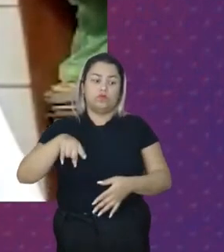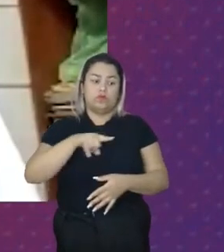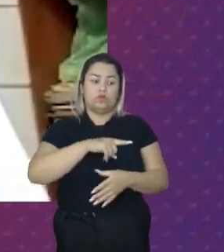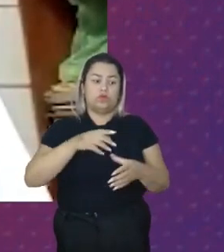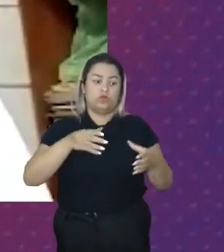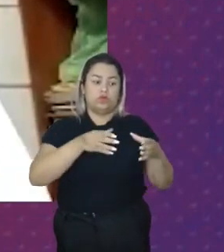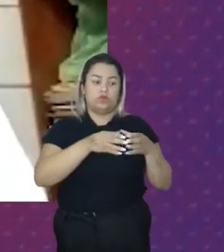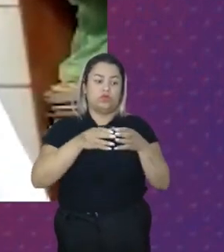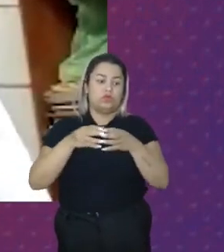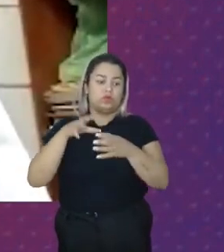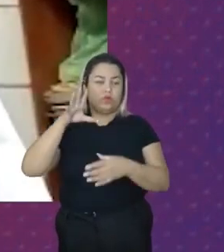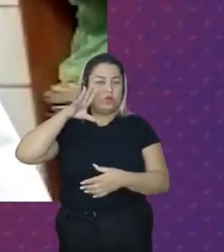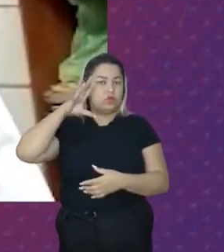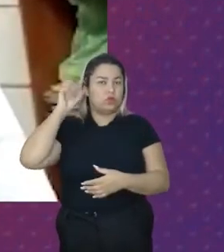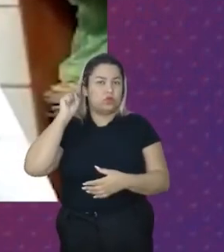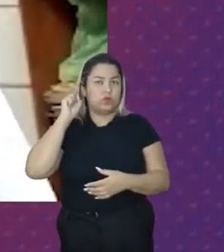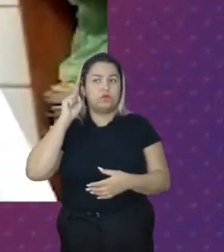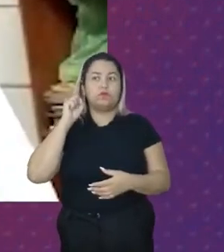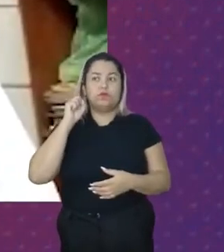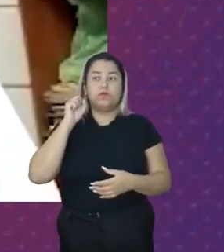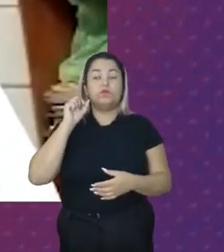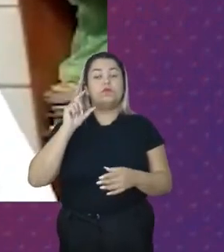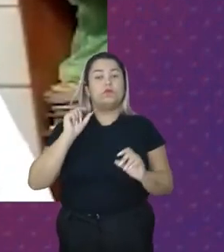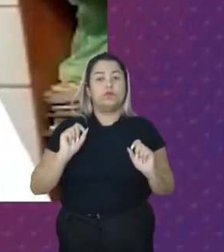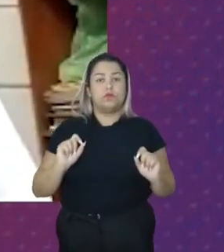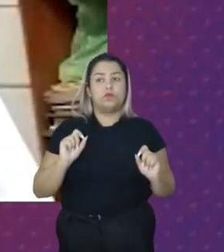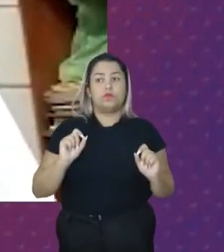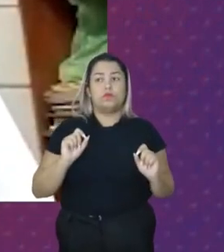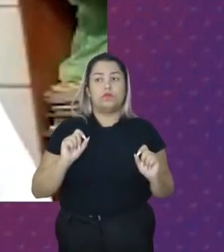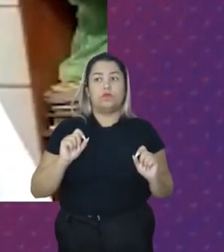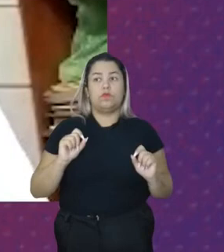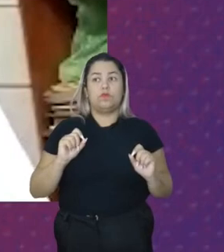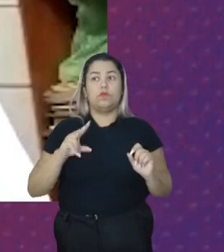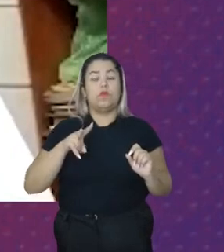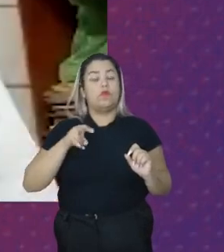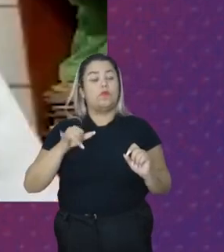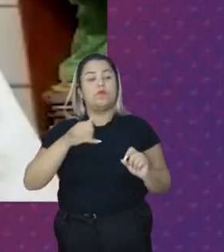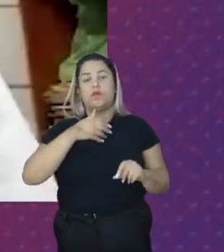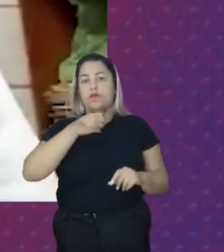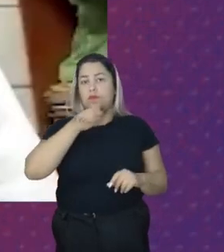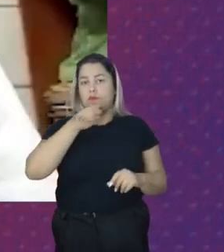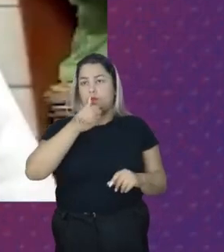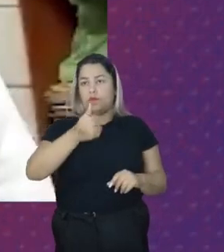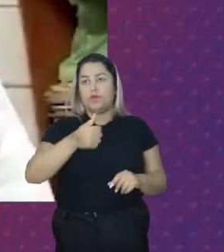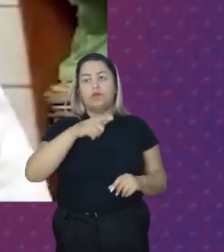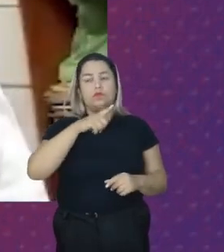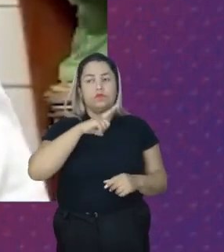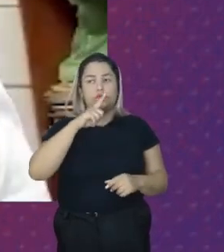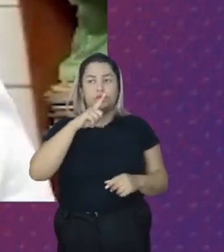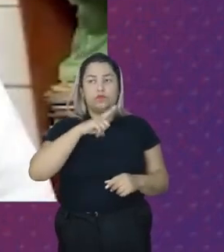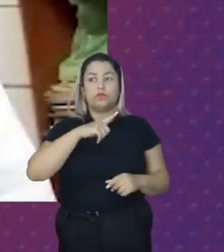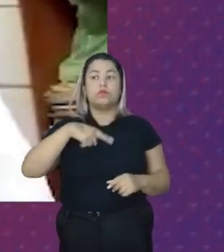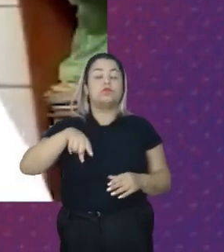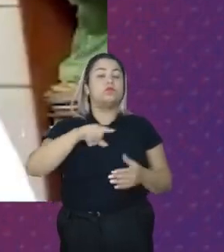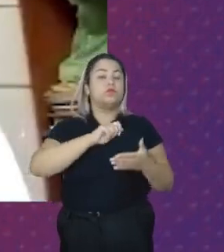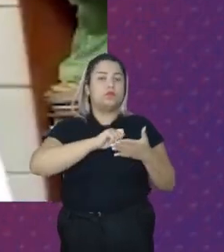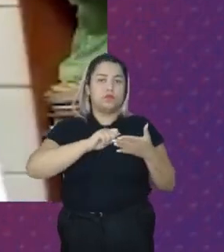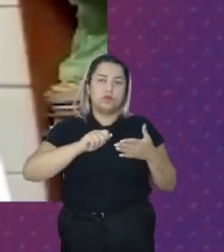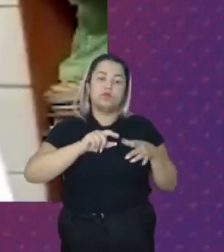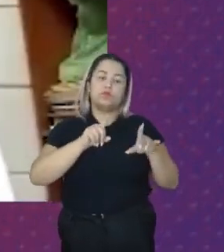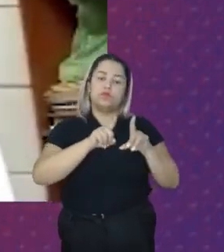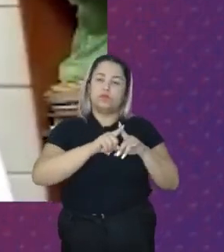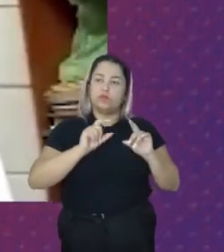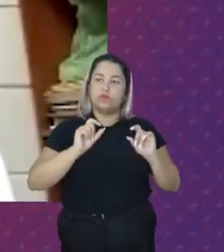que a gente Escuta De muitas Delas É Só vai ficar Bom De verdade Quando a gente Tiver Com a Carteira Assinada